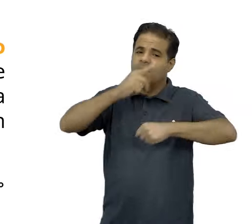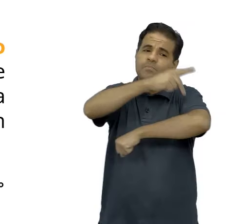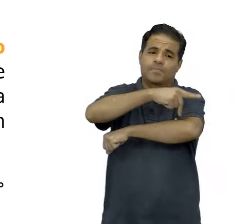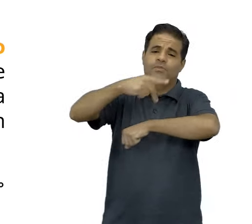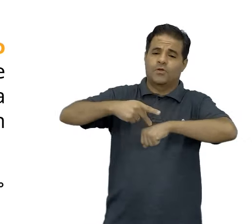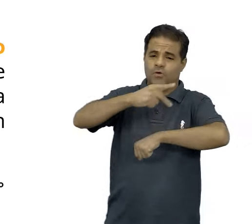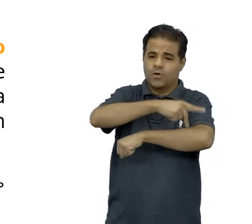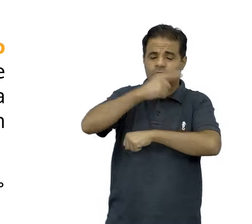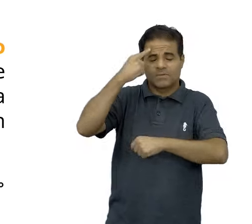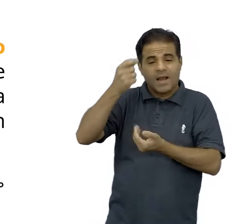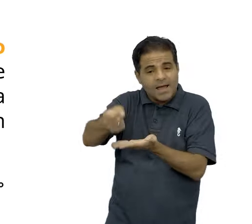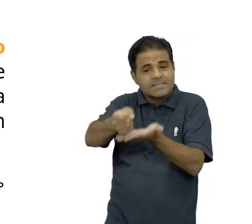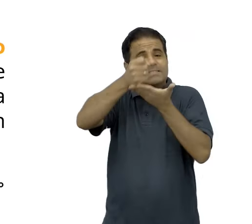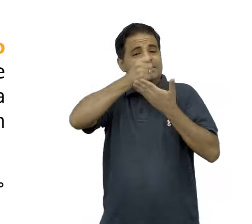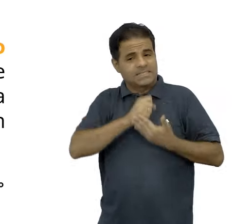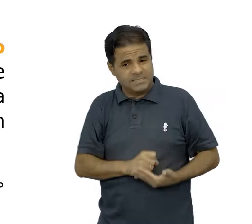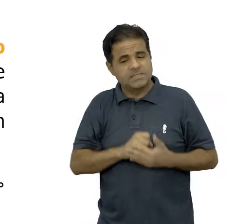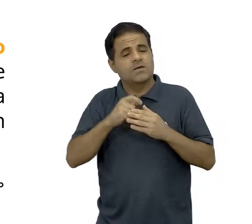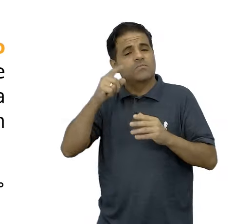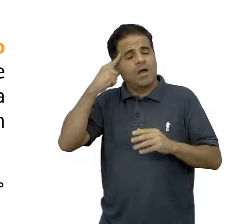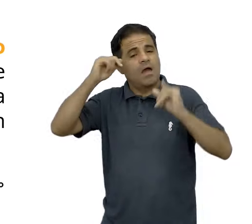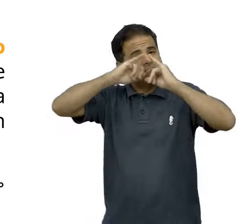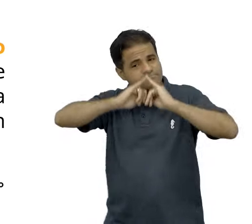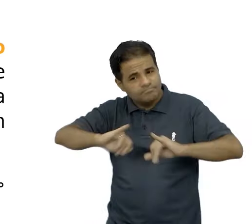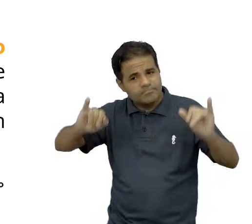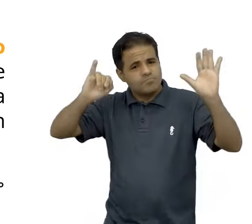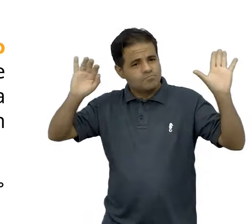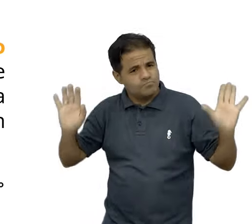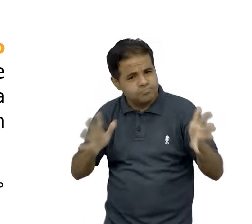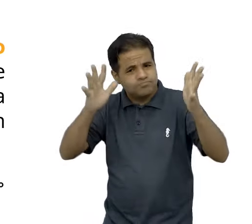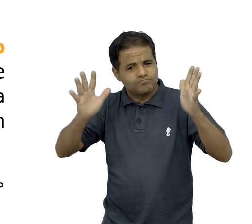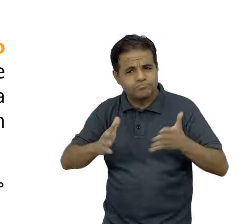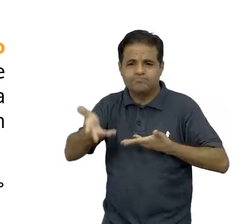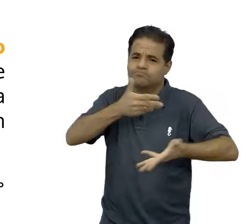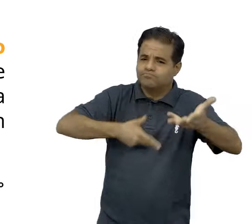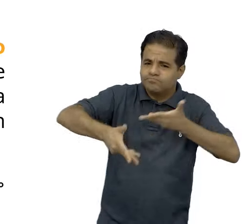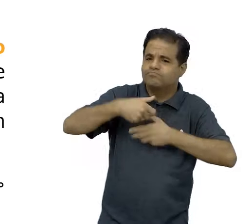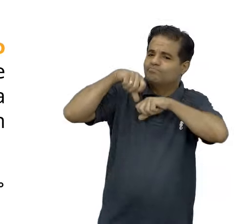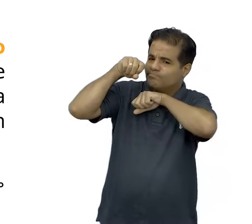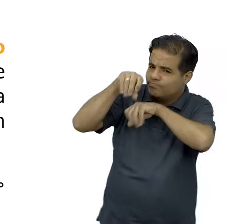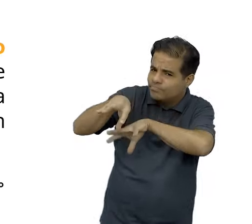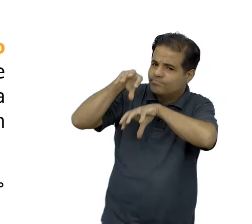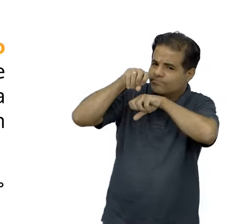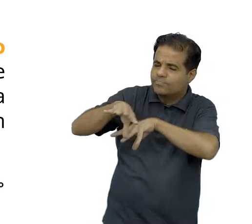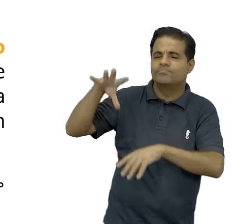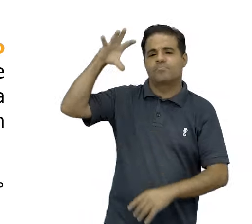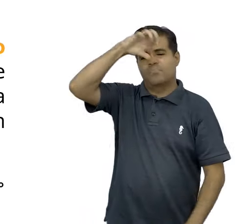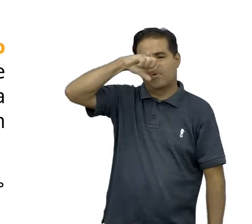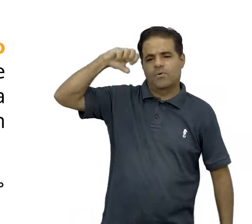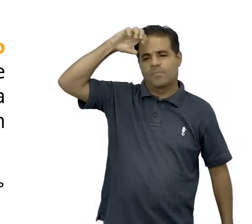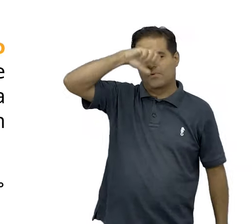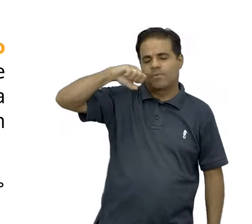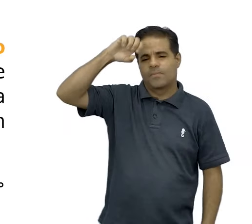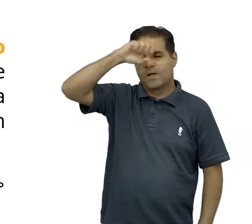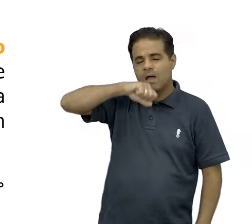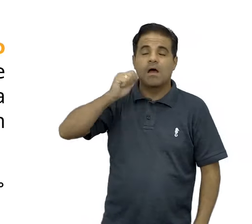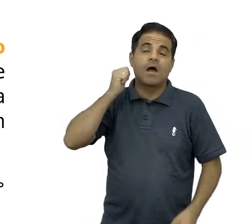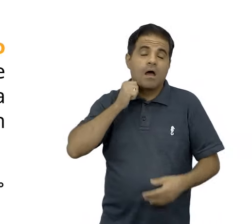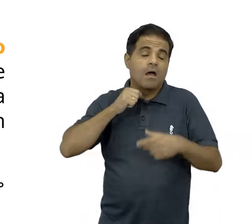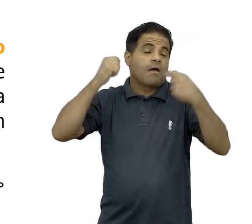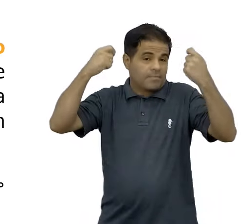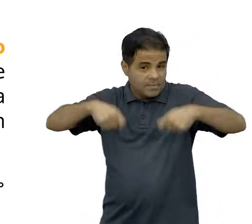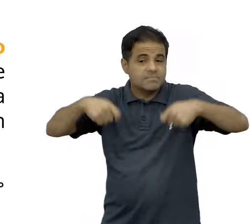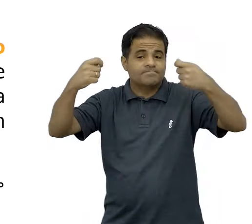pedagógico, trazendo aí uma modificação para as relações entre ensinar e aprender. Então, se